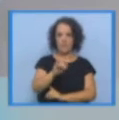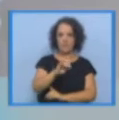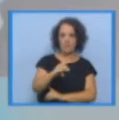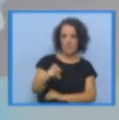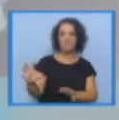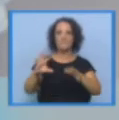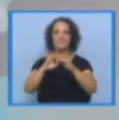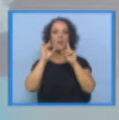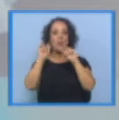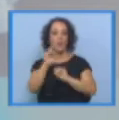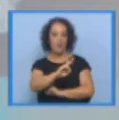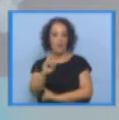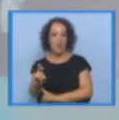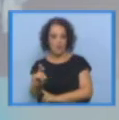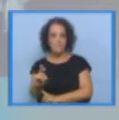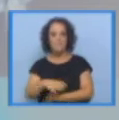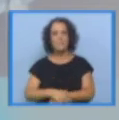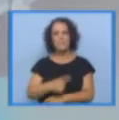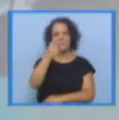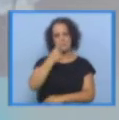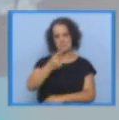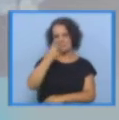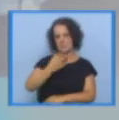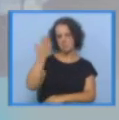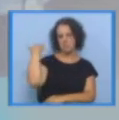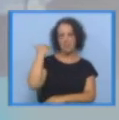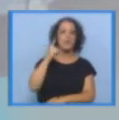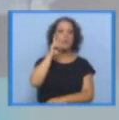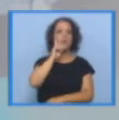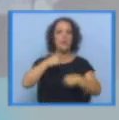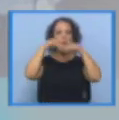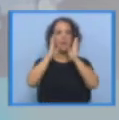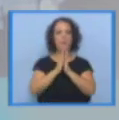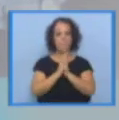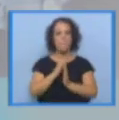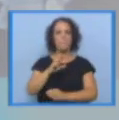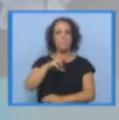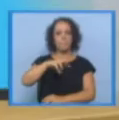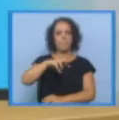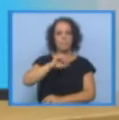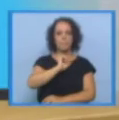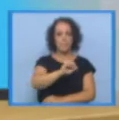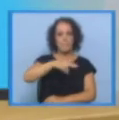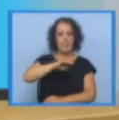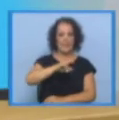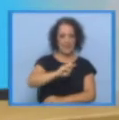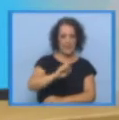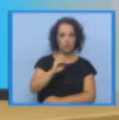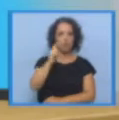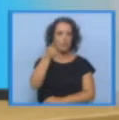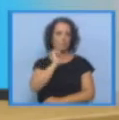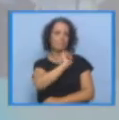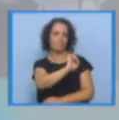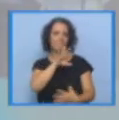a Renascença. Há poucas semanas esteve aqui também a irmã Maria José, representante da Cáritas da Venezuela, a denunciar o